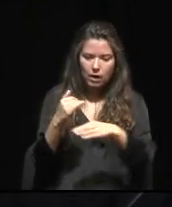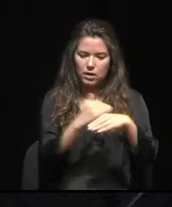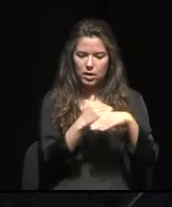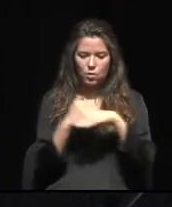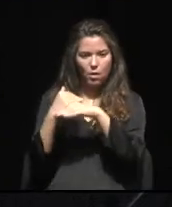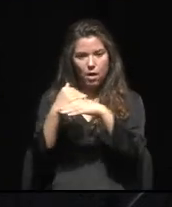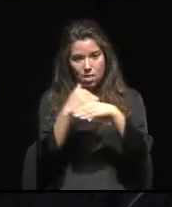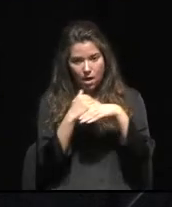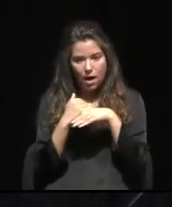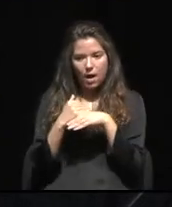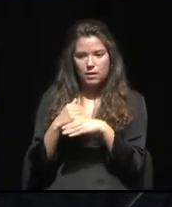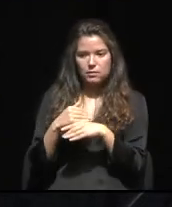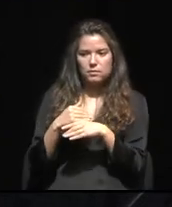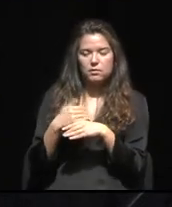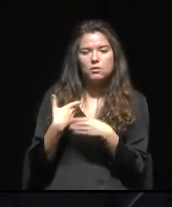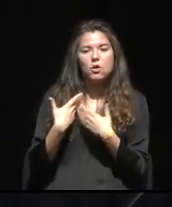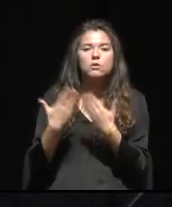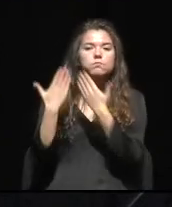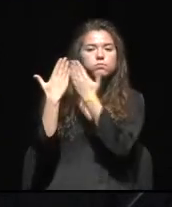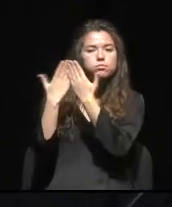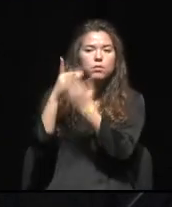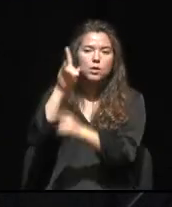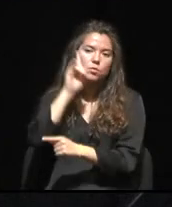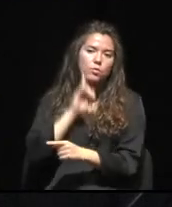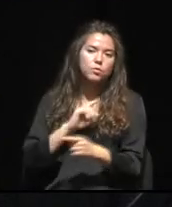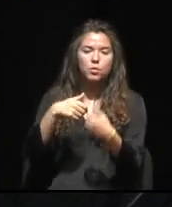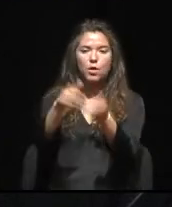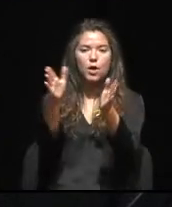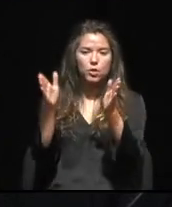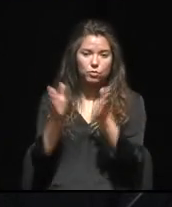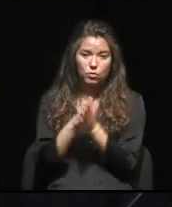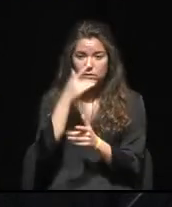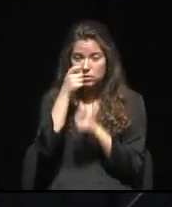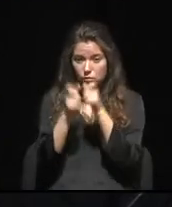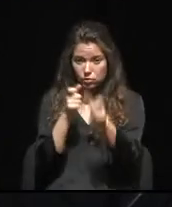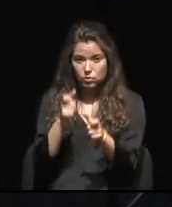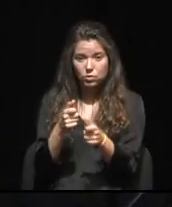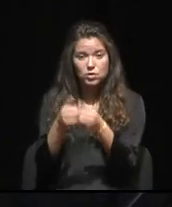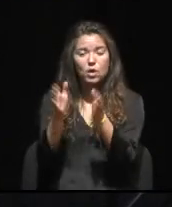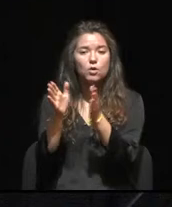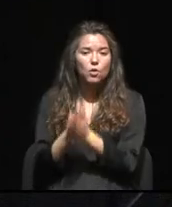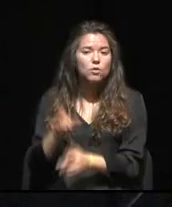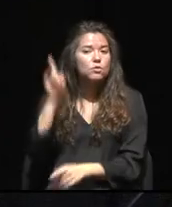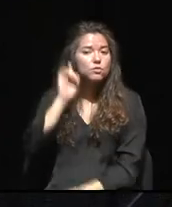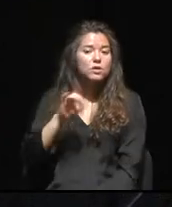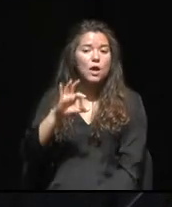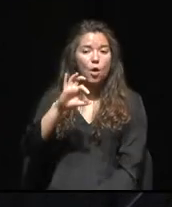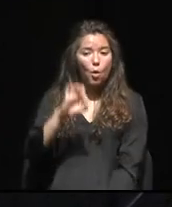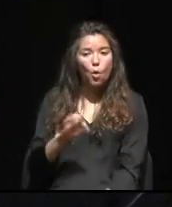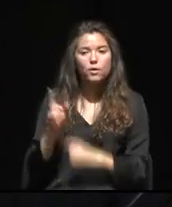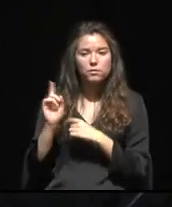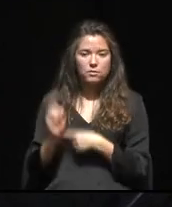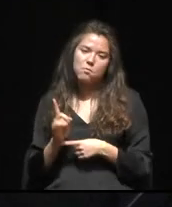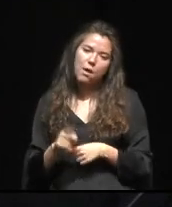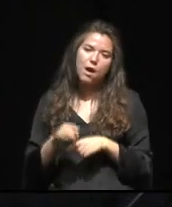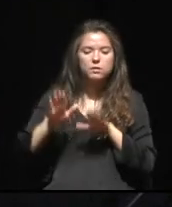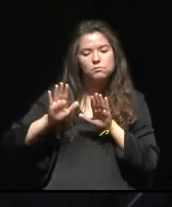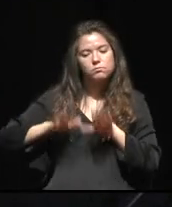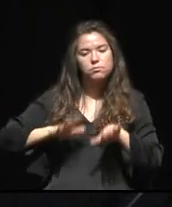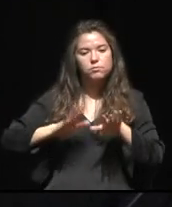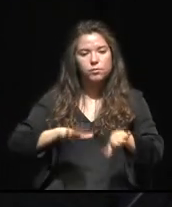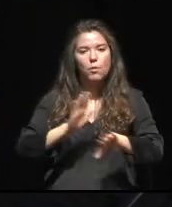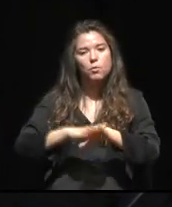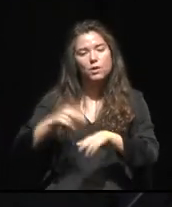querem que andemos para trás saudamos todas as mulheres e saudamos todas as pessoas que no dia 8 de Março se manifestaram na rua pela Liberdade de todas as